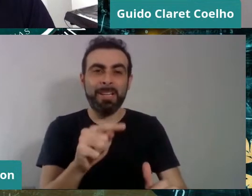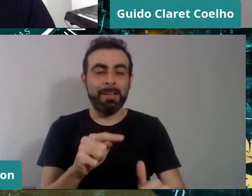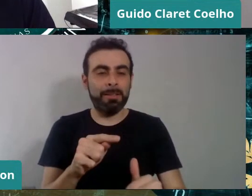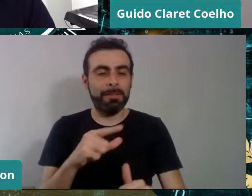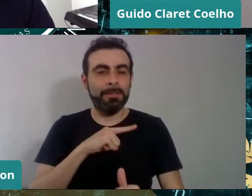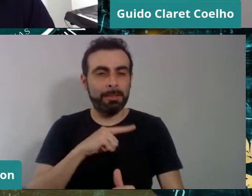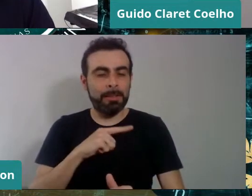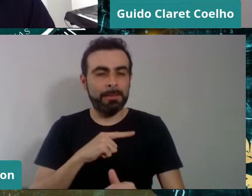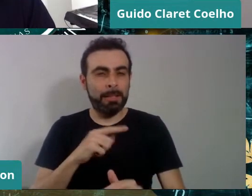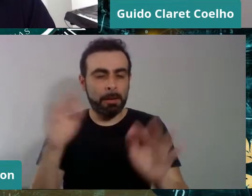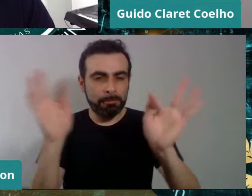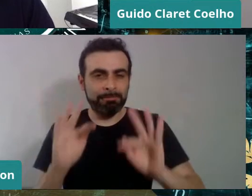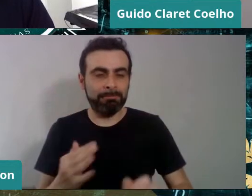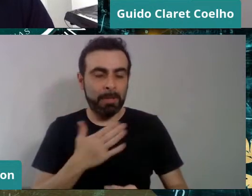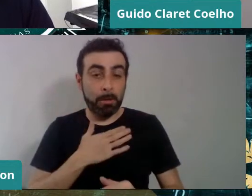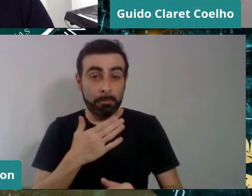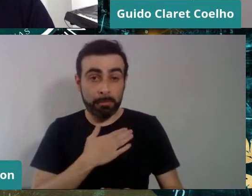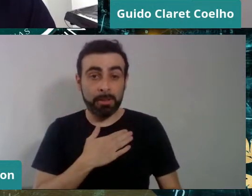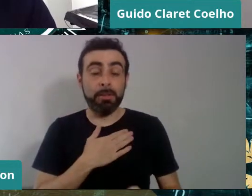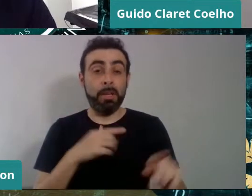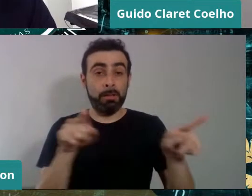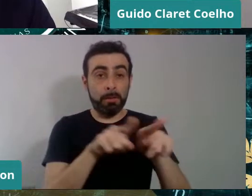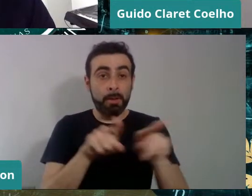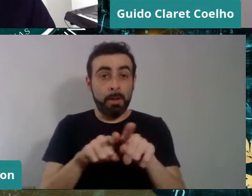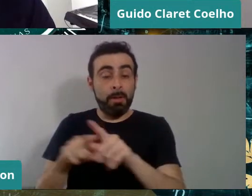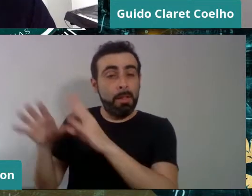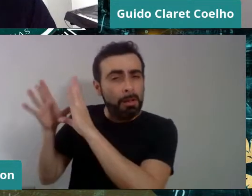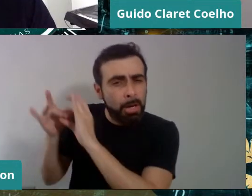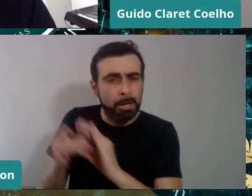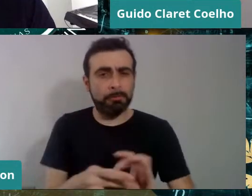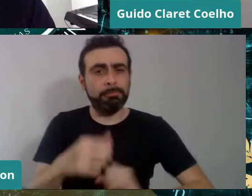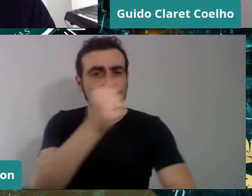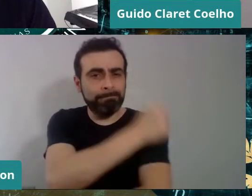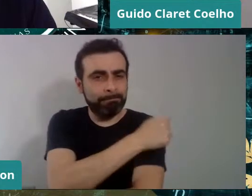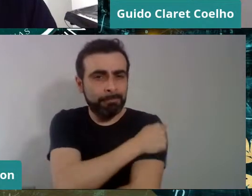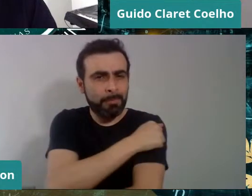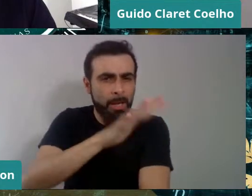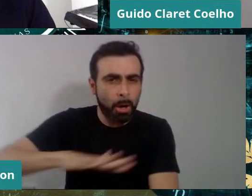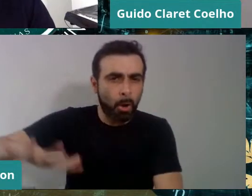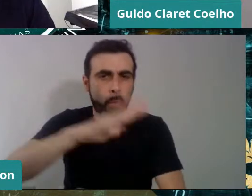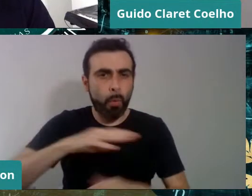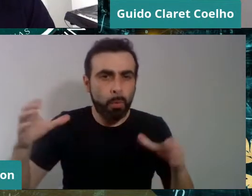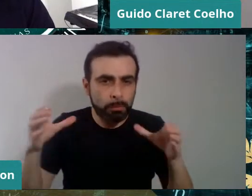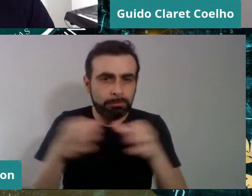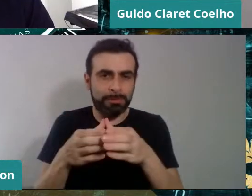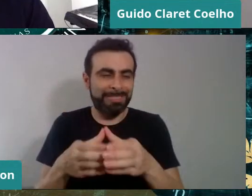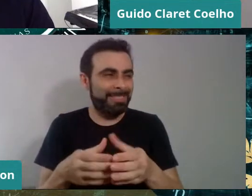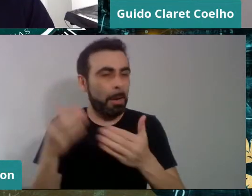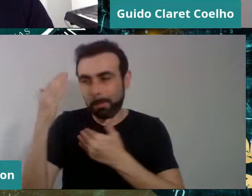consideração da minha parte e de todos aqueles que foram seus alunos. Tá, bem, muito obrigado.